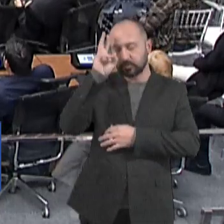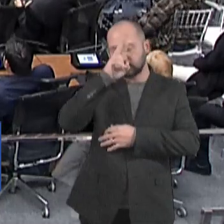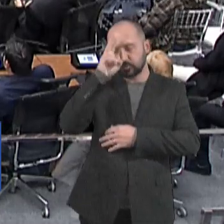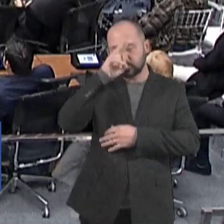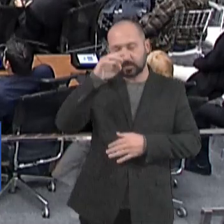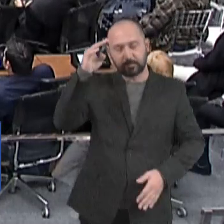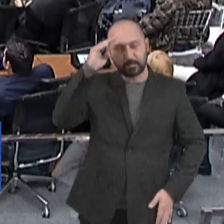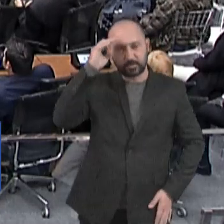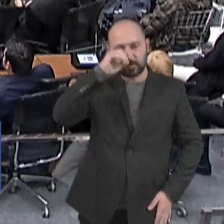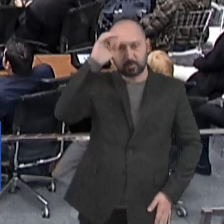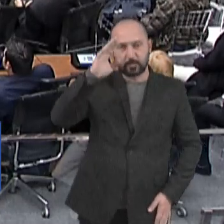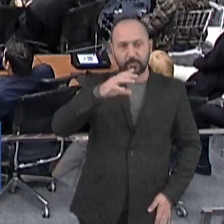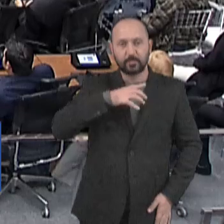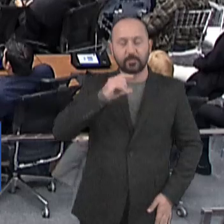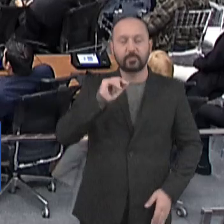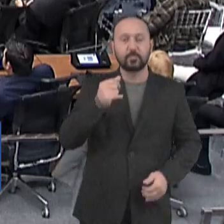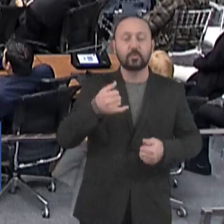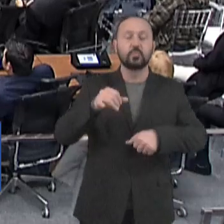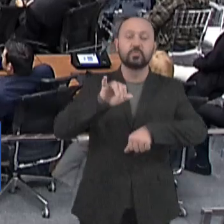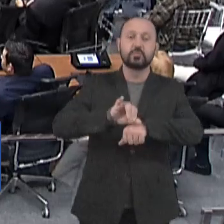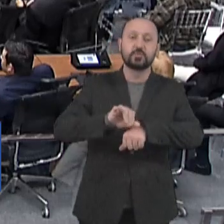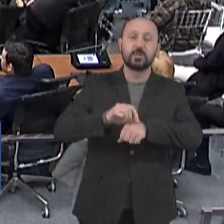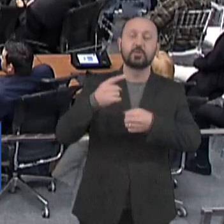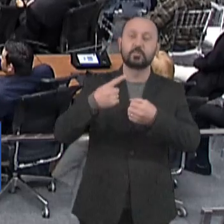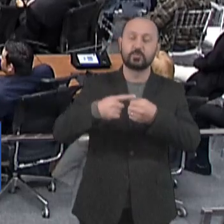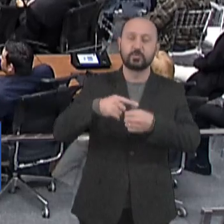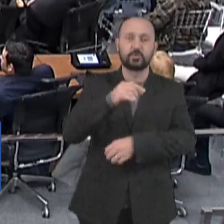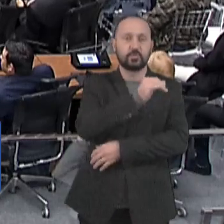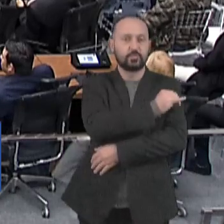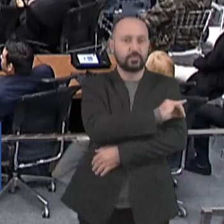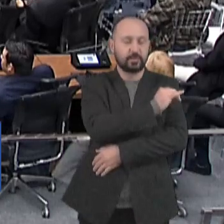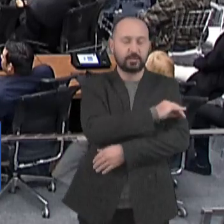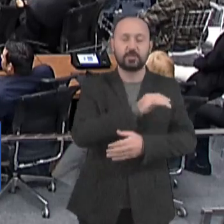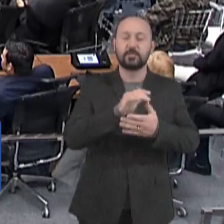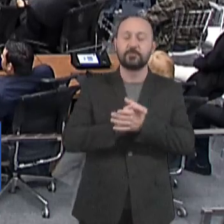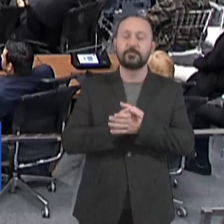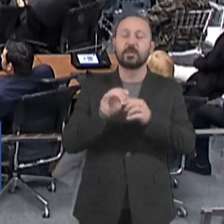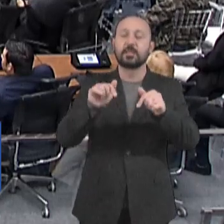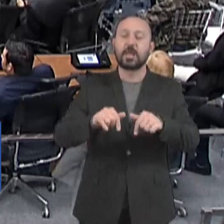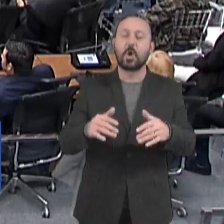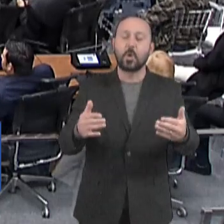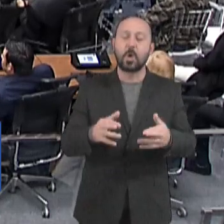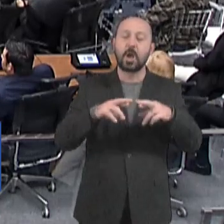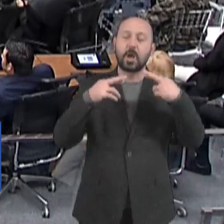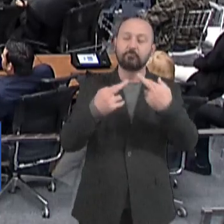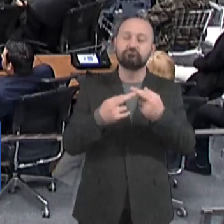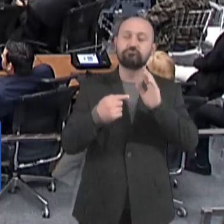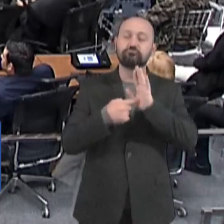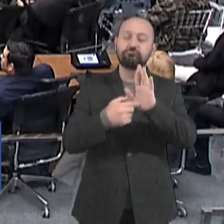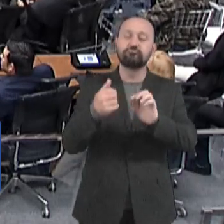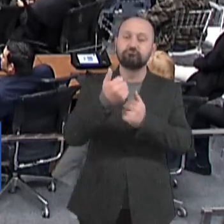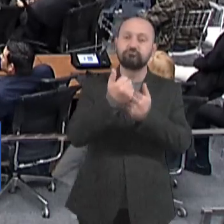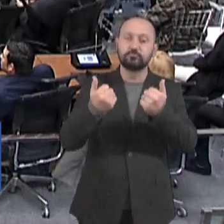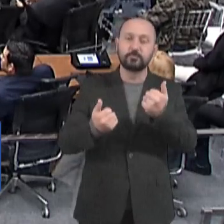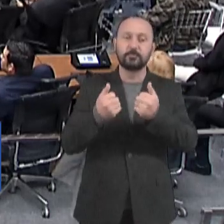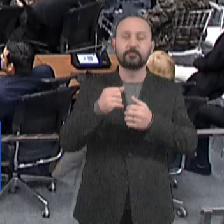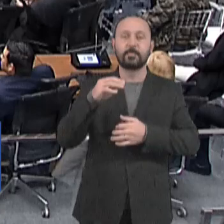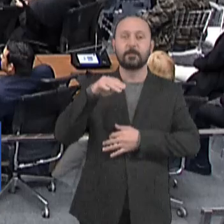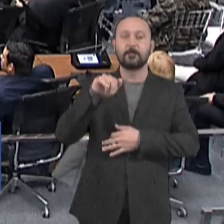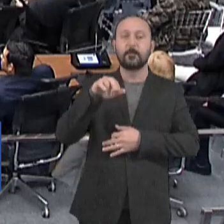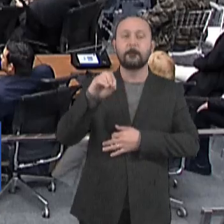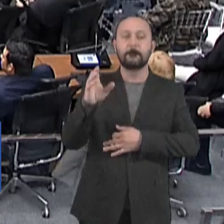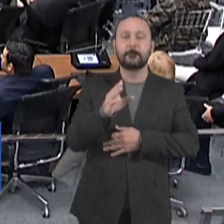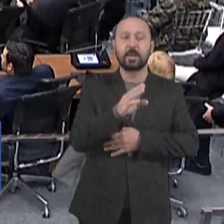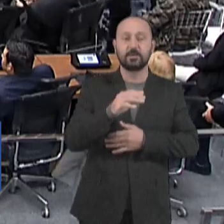História Militar do Brasil, com sede na cidade do Rio de Janeiro. Está nesta sessão solene representado pelo Coronel